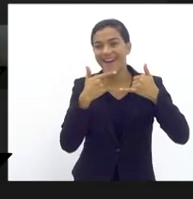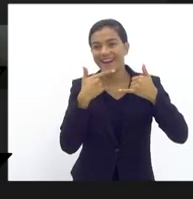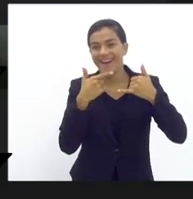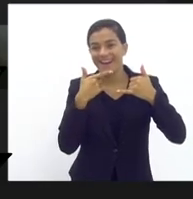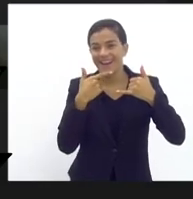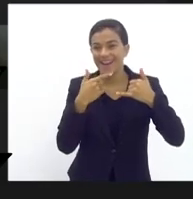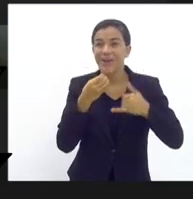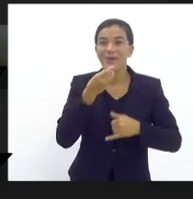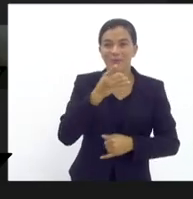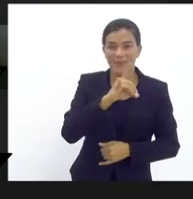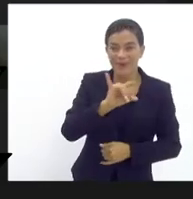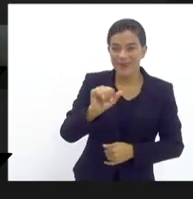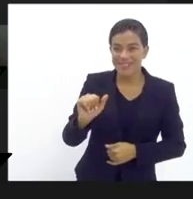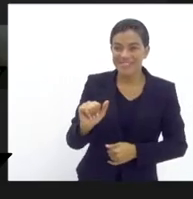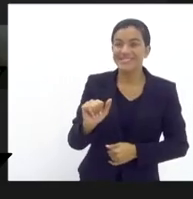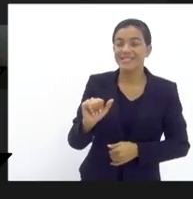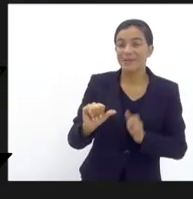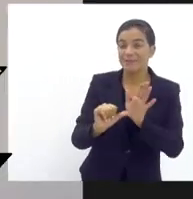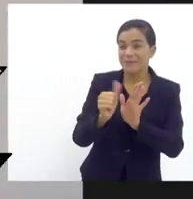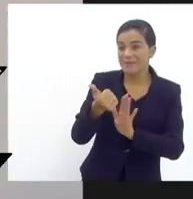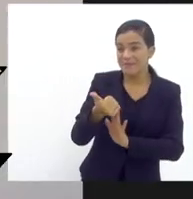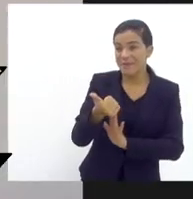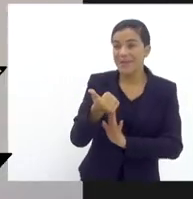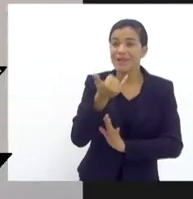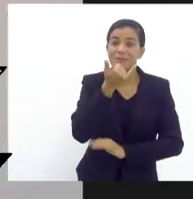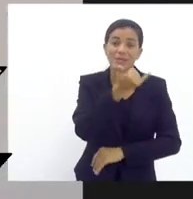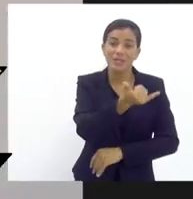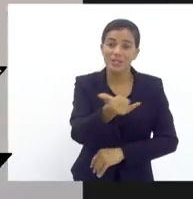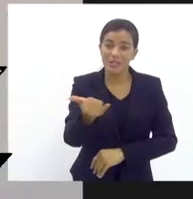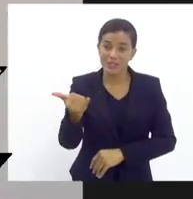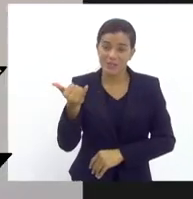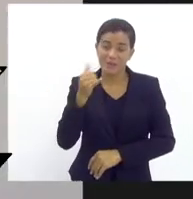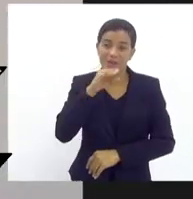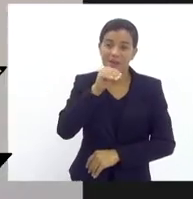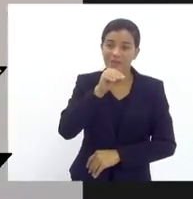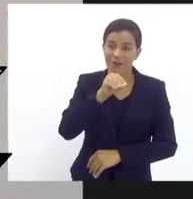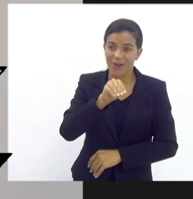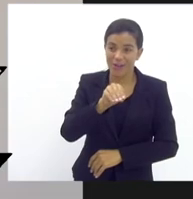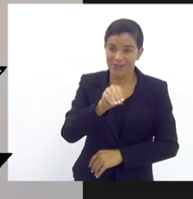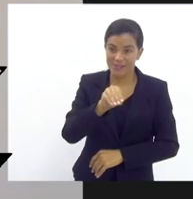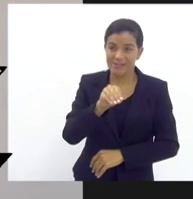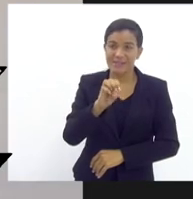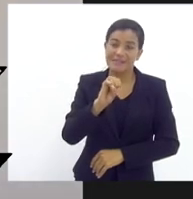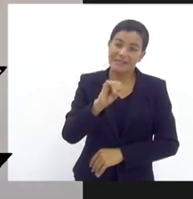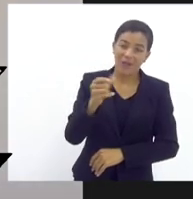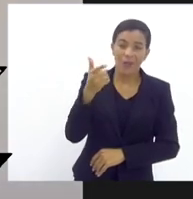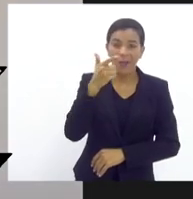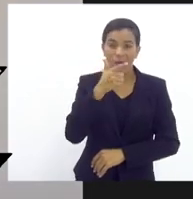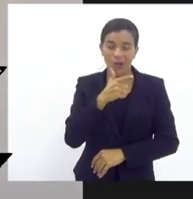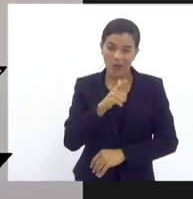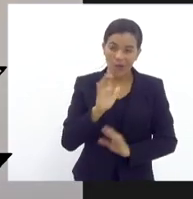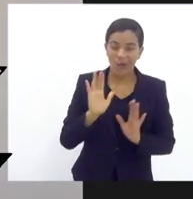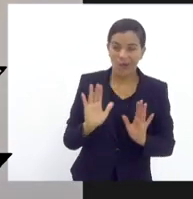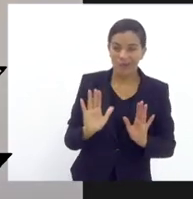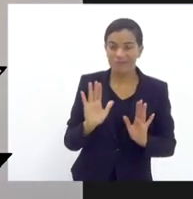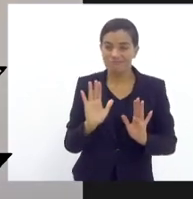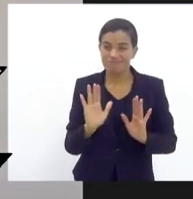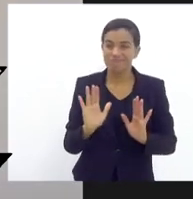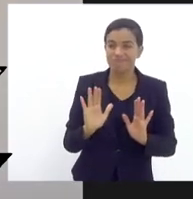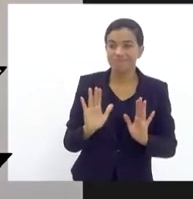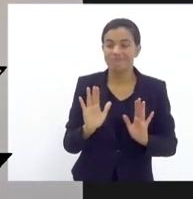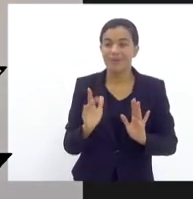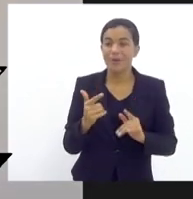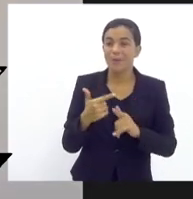Bom dia primeiramente quero pedir desculpas pela minha voz se eu não conseguia assim né me fazer